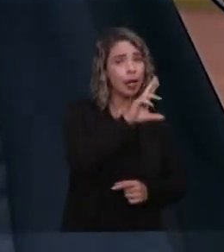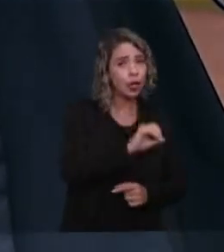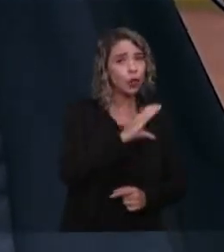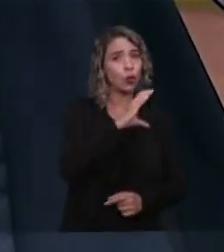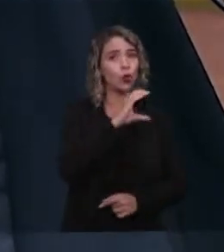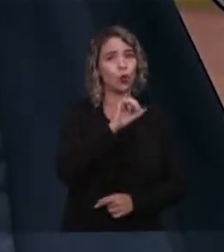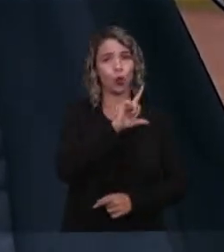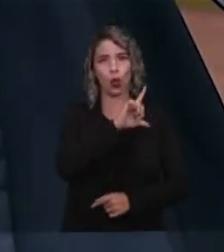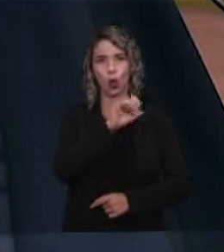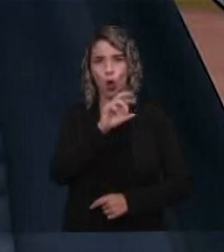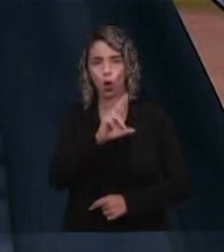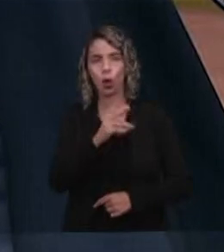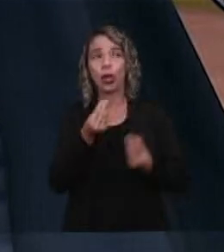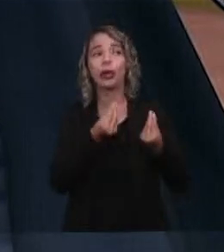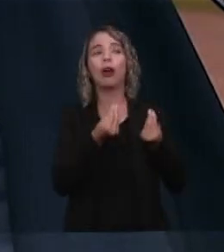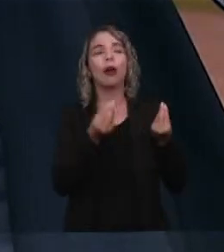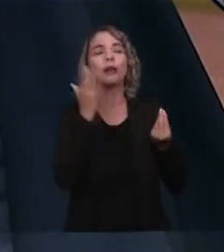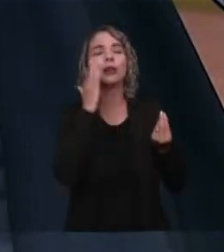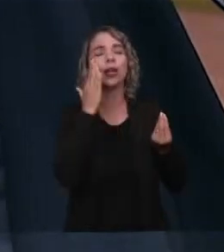é sabido